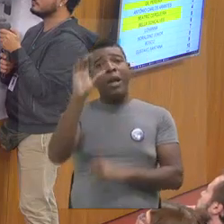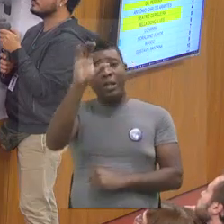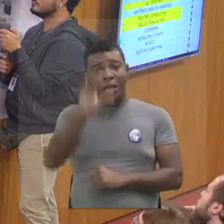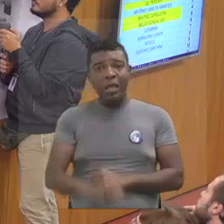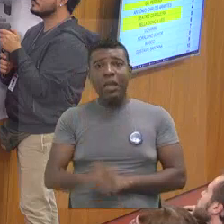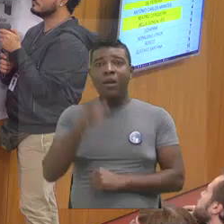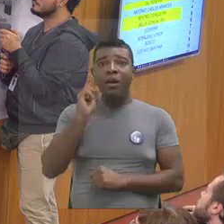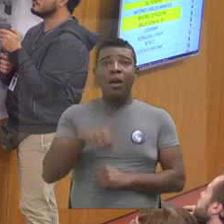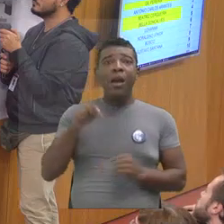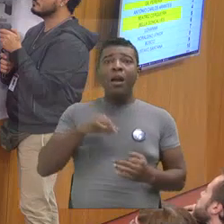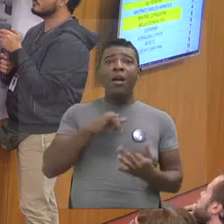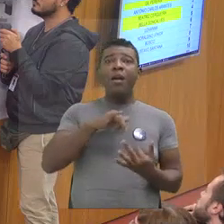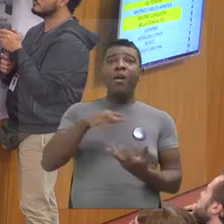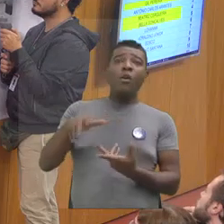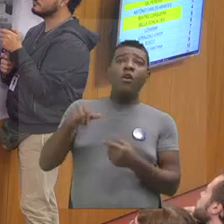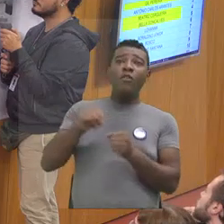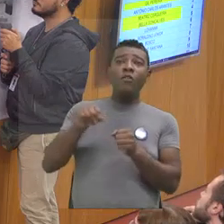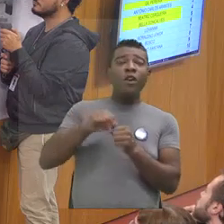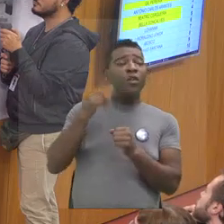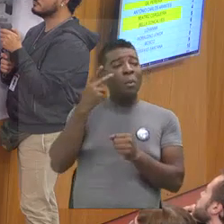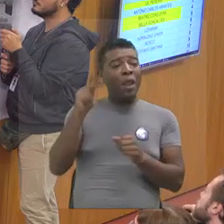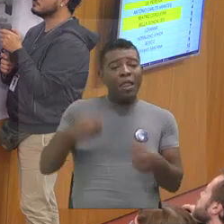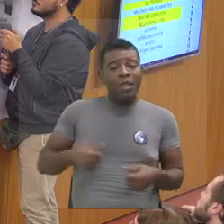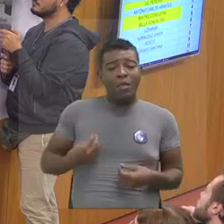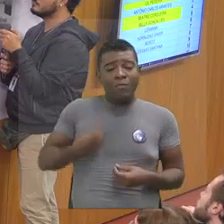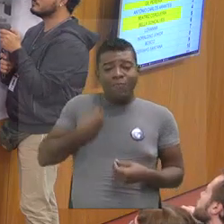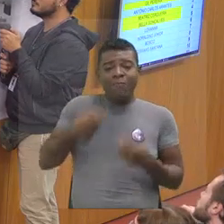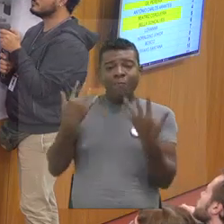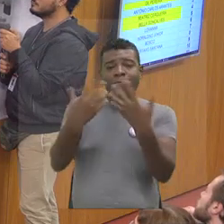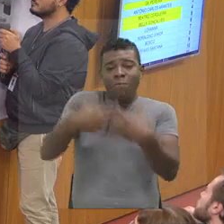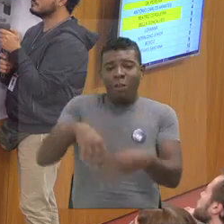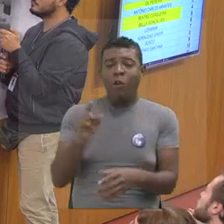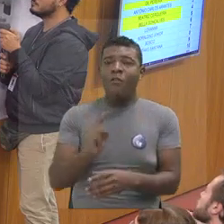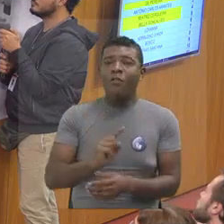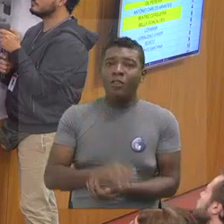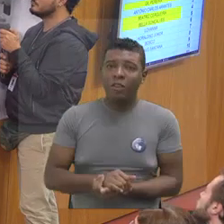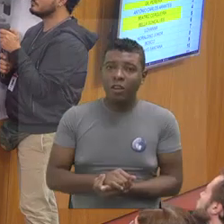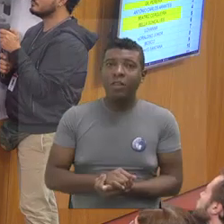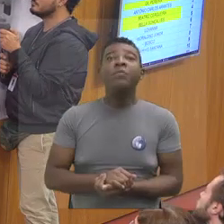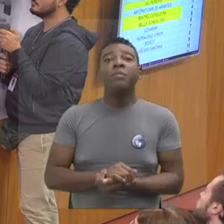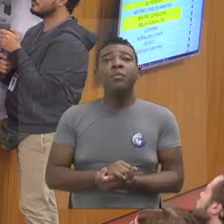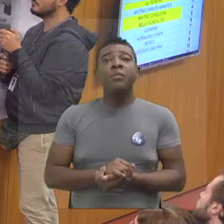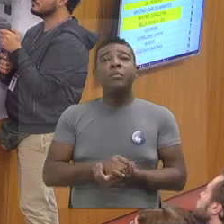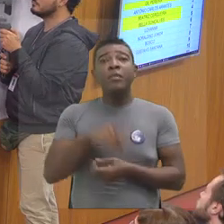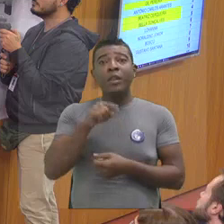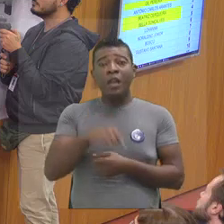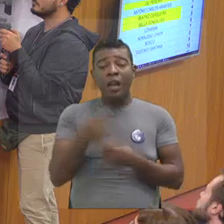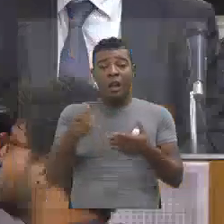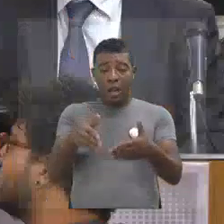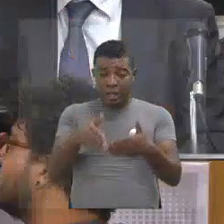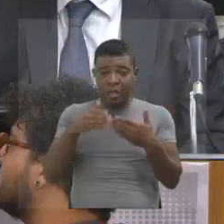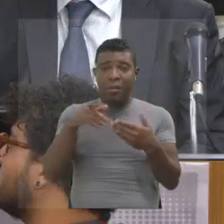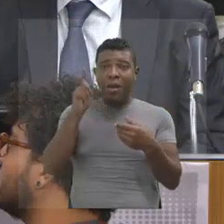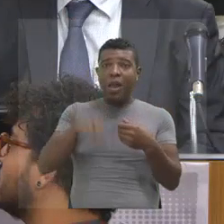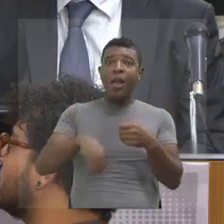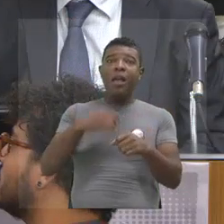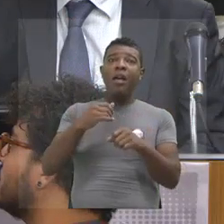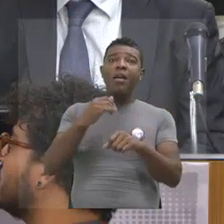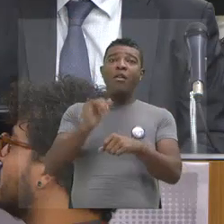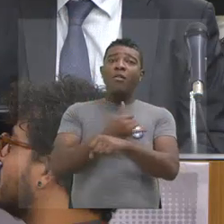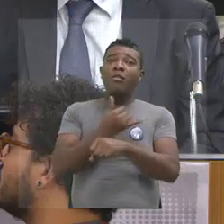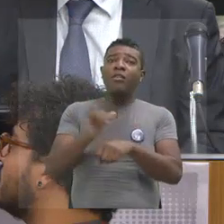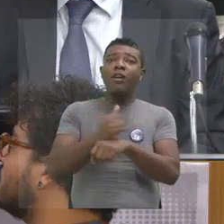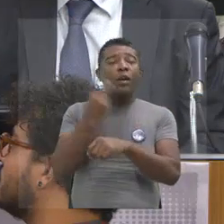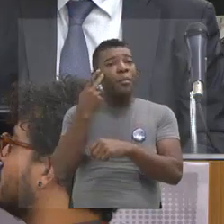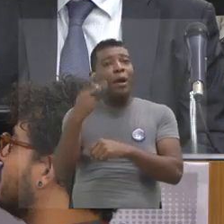mundo de fato feito para não funcionar nós queremos que o licenciamento seja um instrumento de garantia de qualidade ambiental e para isso nós estamos trabalhando